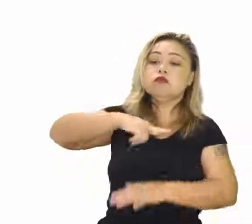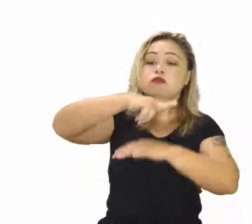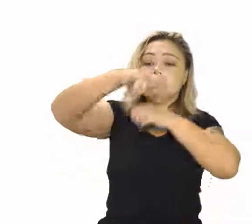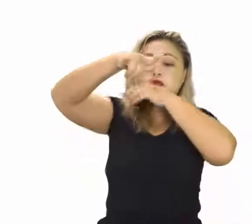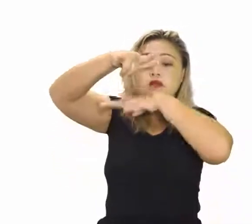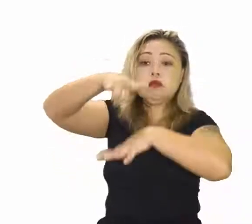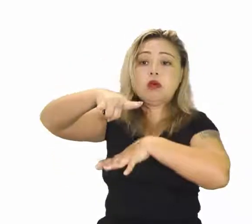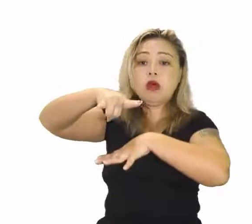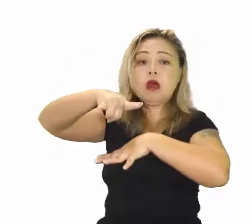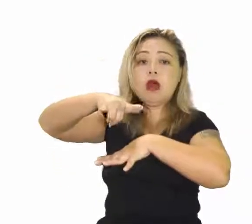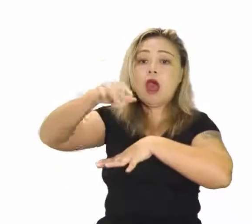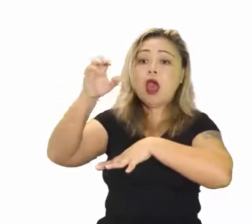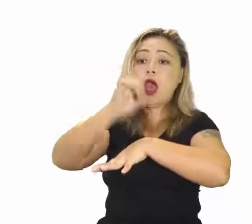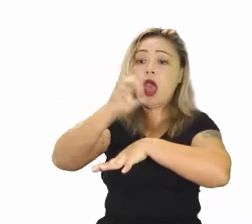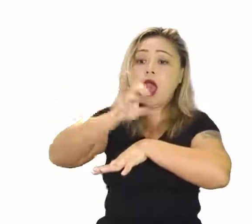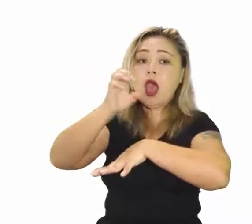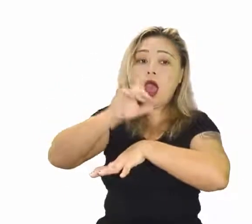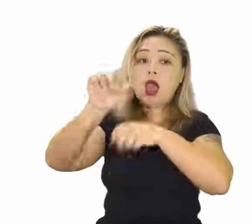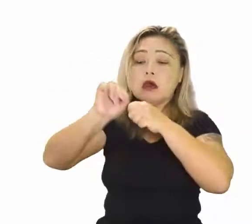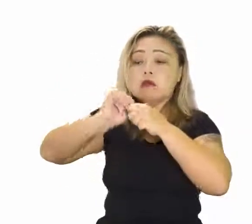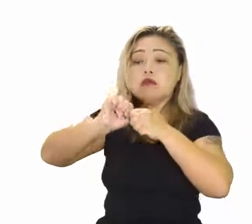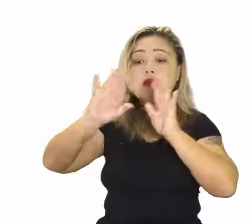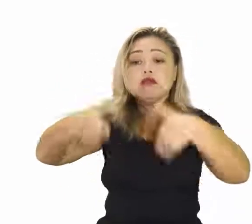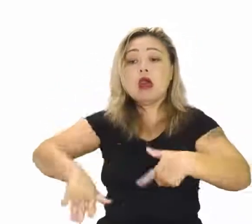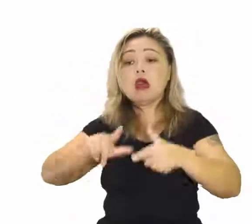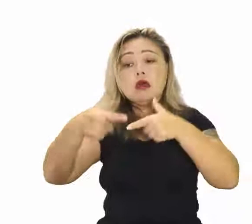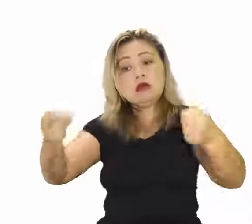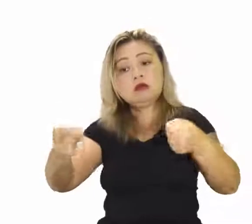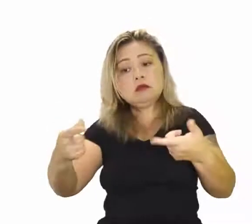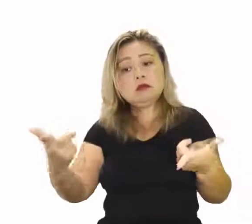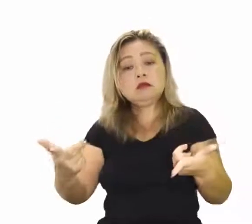para apressar a rendição do Japão.